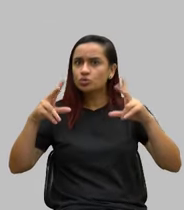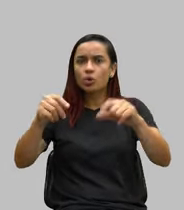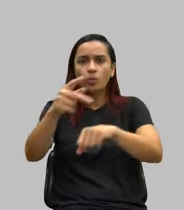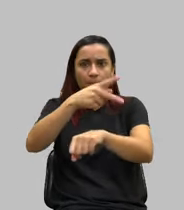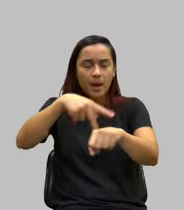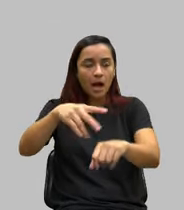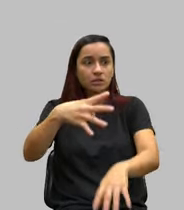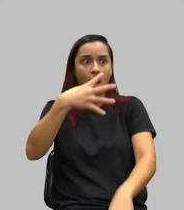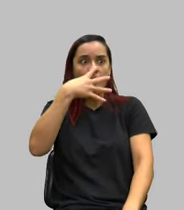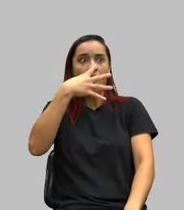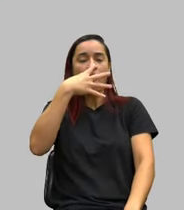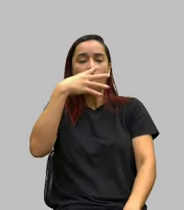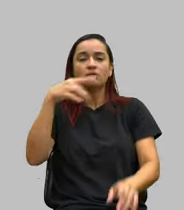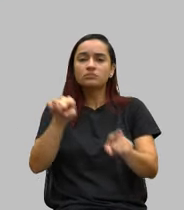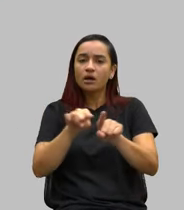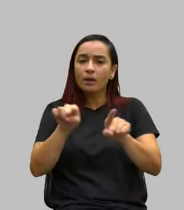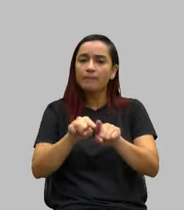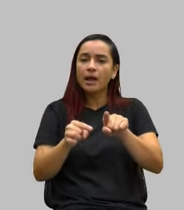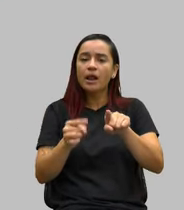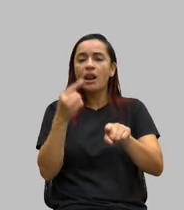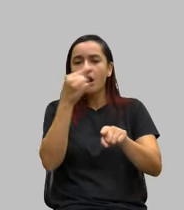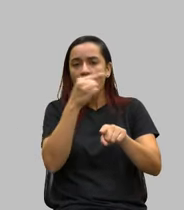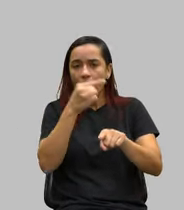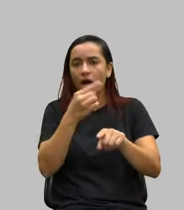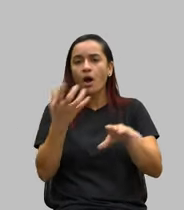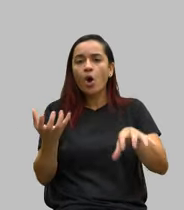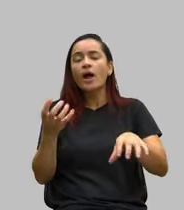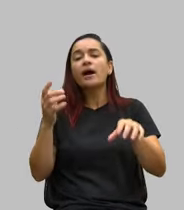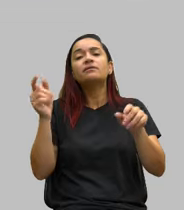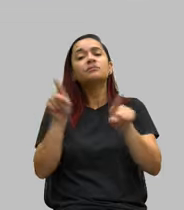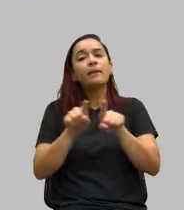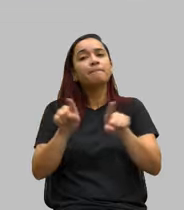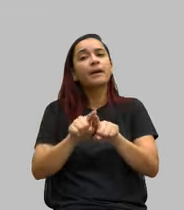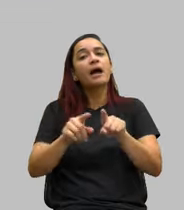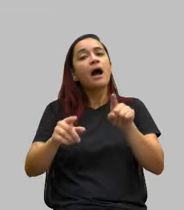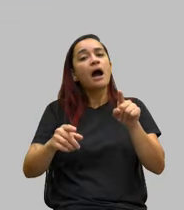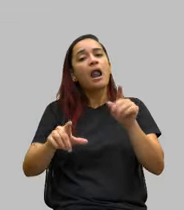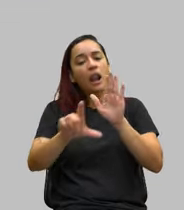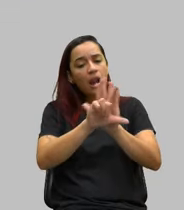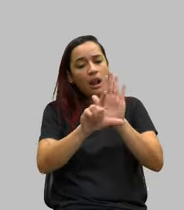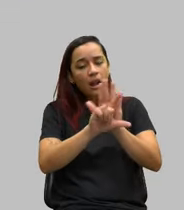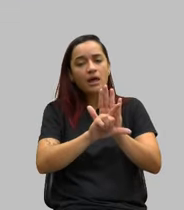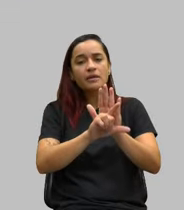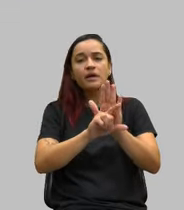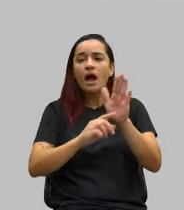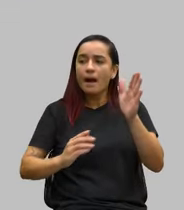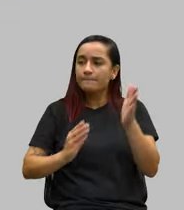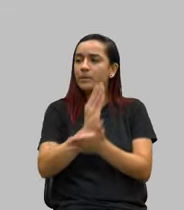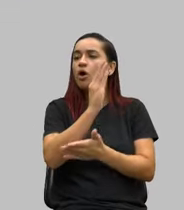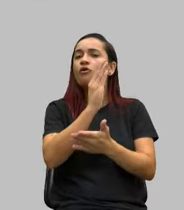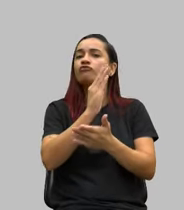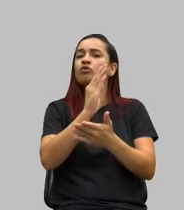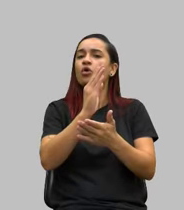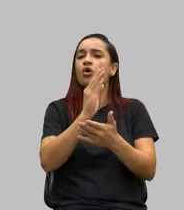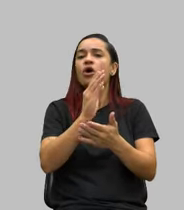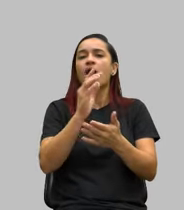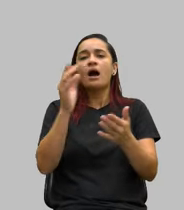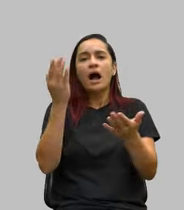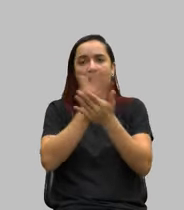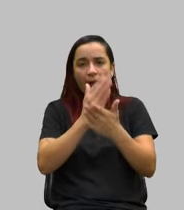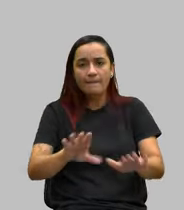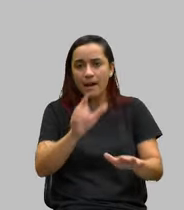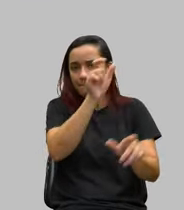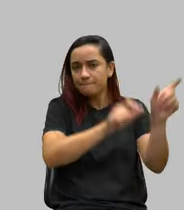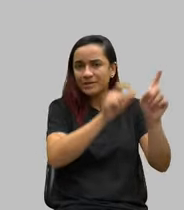mobilizou aprova uma lei que acabou com as saidinhas não 100% mas deveria ter sido mas já houve um